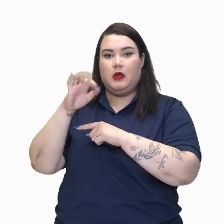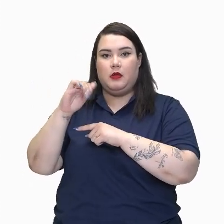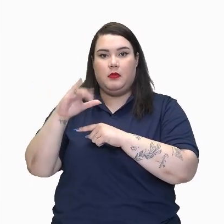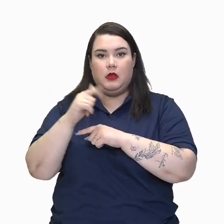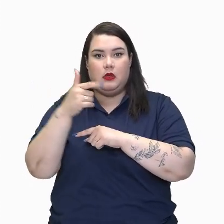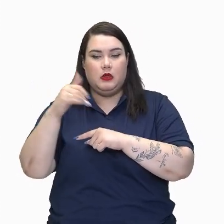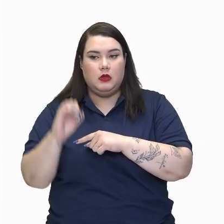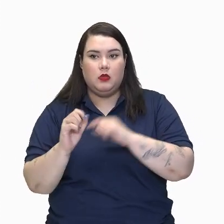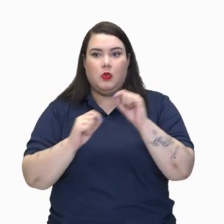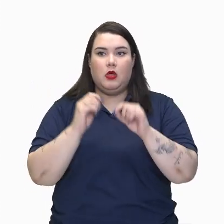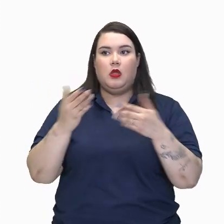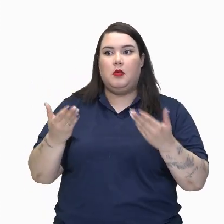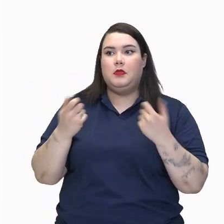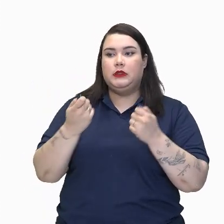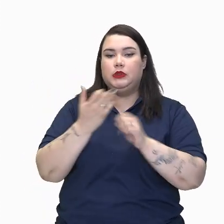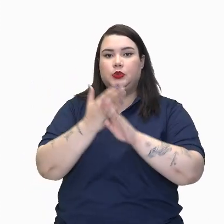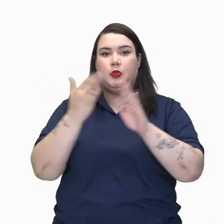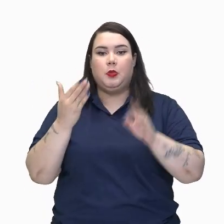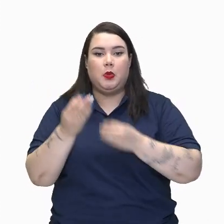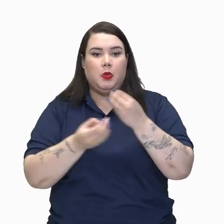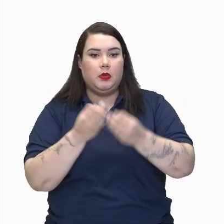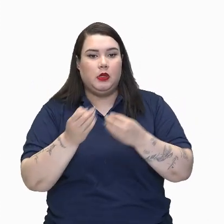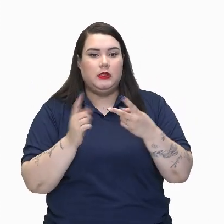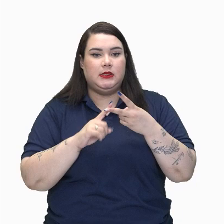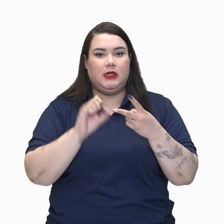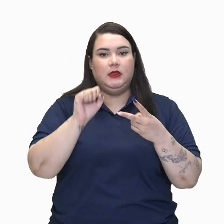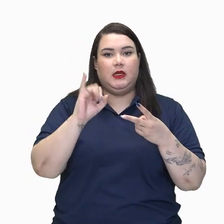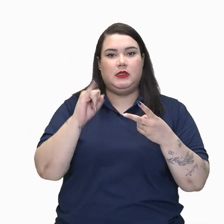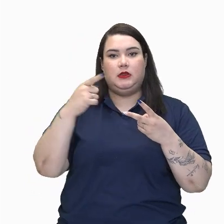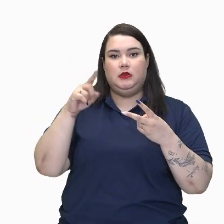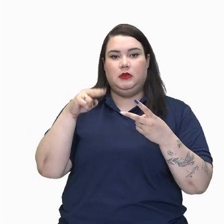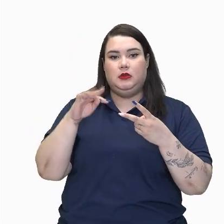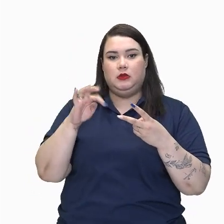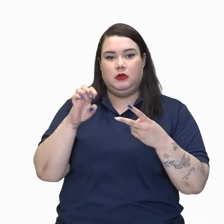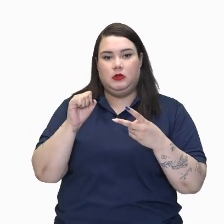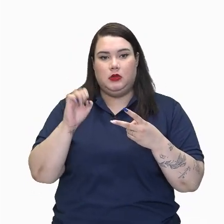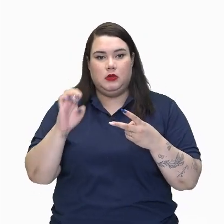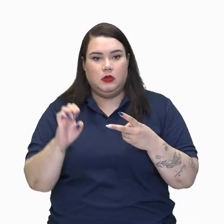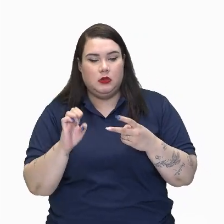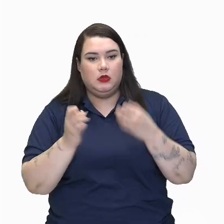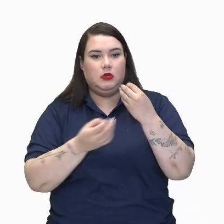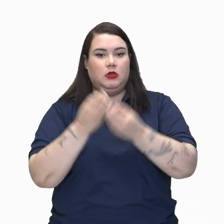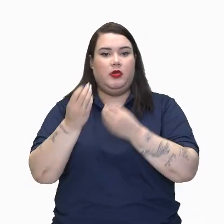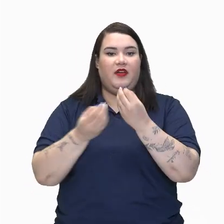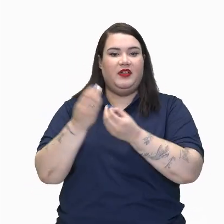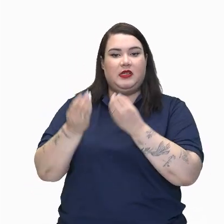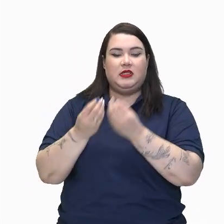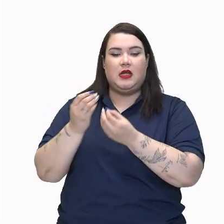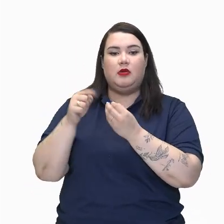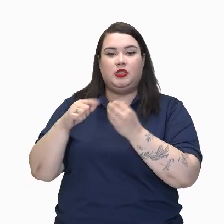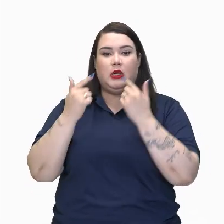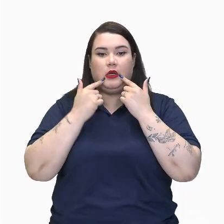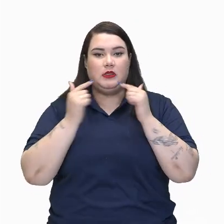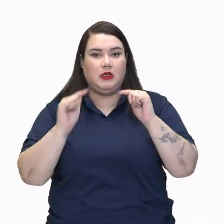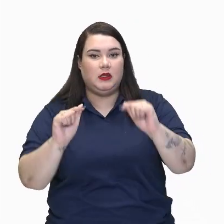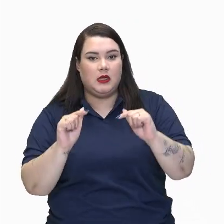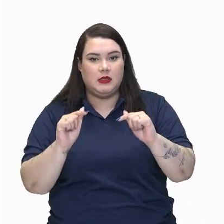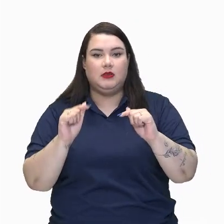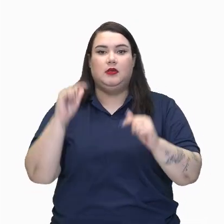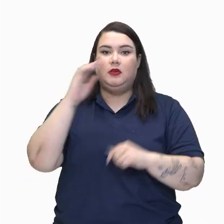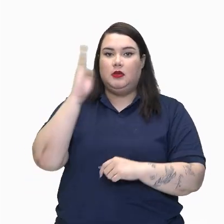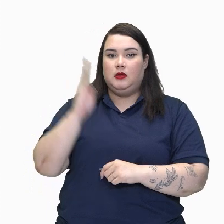descobrir o que ele é, quem ele é, a síntese, tudo muito objetivo, busca por uma linguagem brasileira,